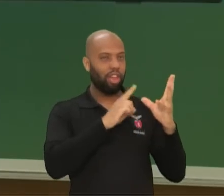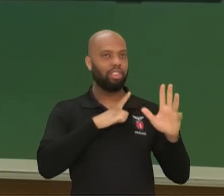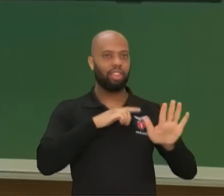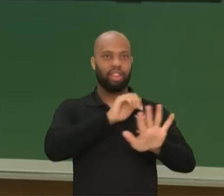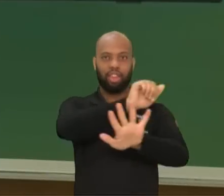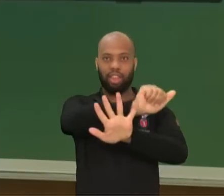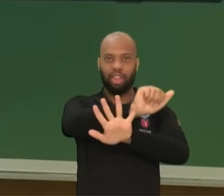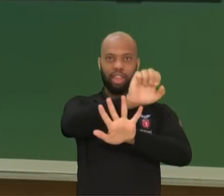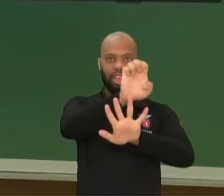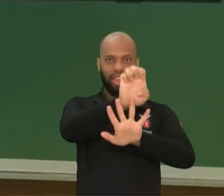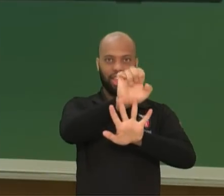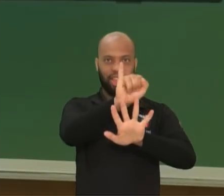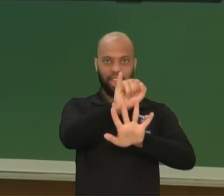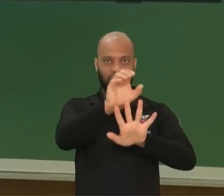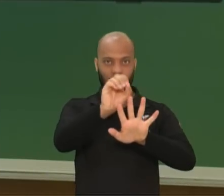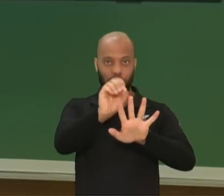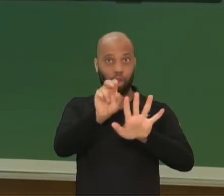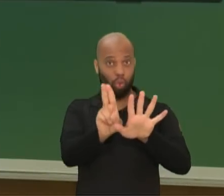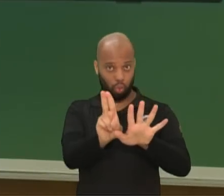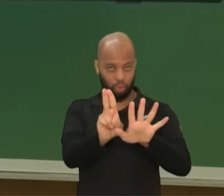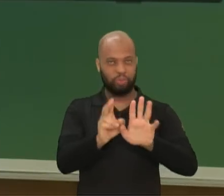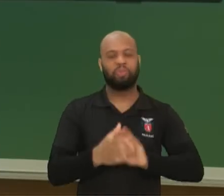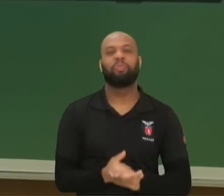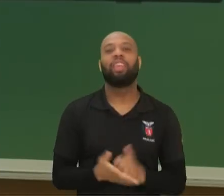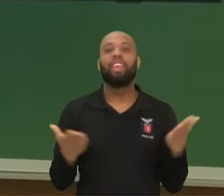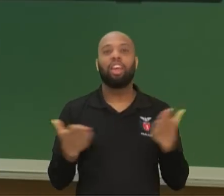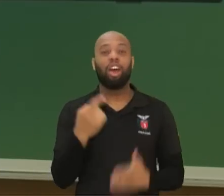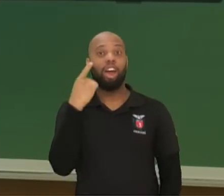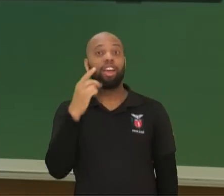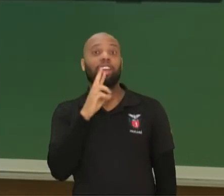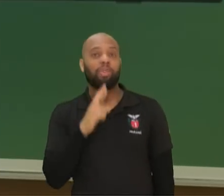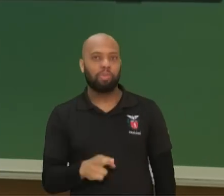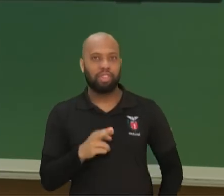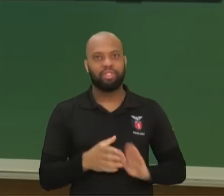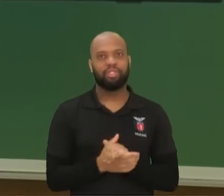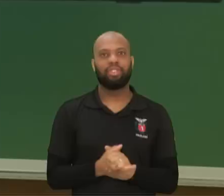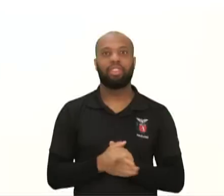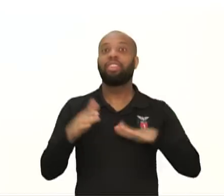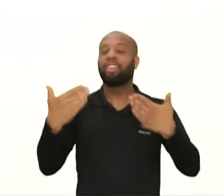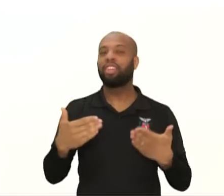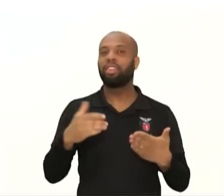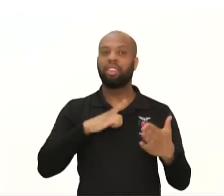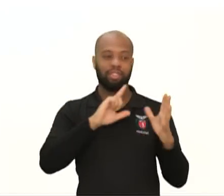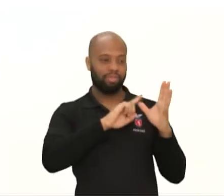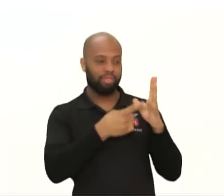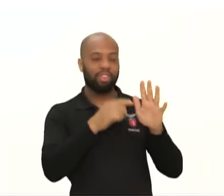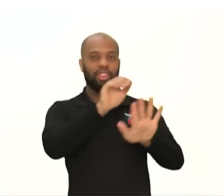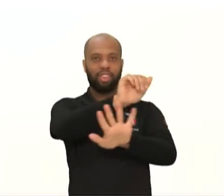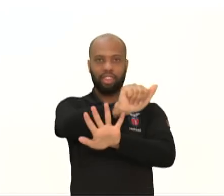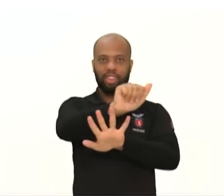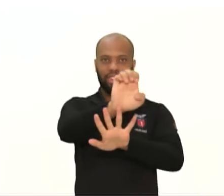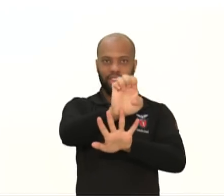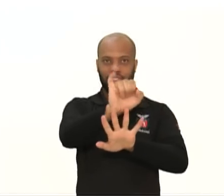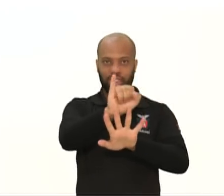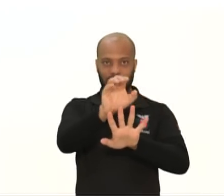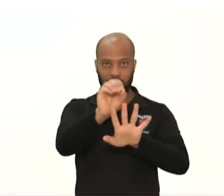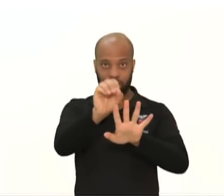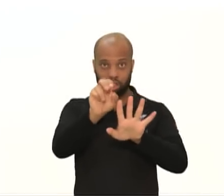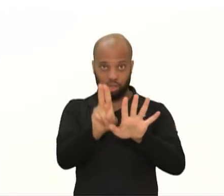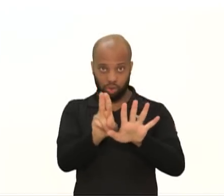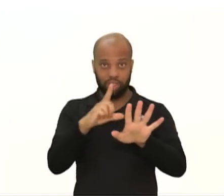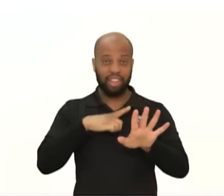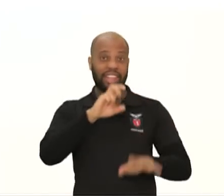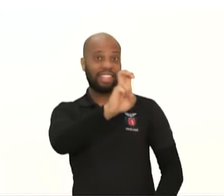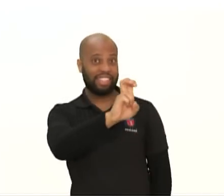o A, E, I, O, U, né? Então, vamos lá para a resolução. Então, as vogais, A, E, I, O, U. Então, eu tenho